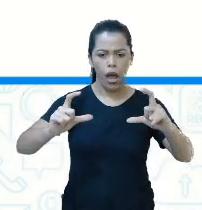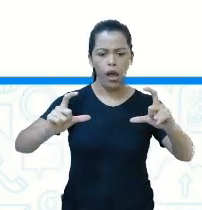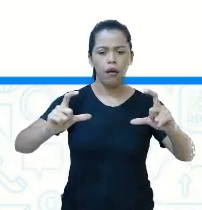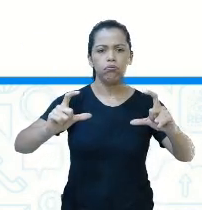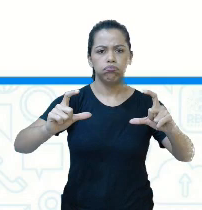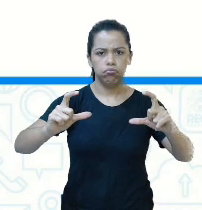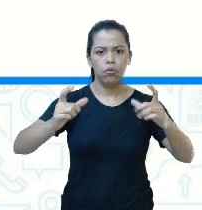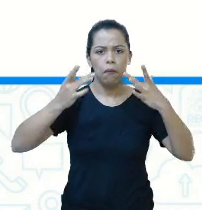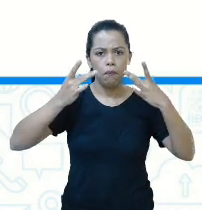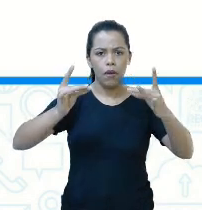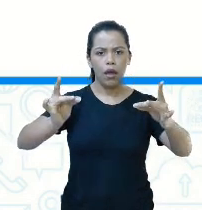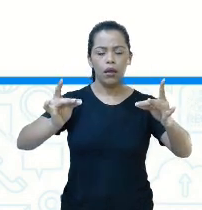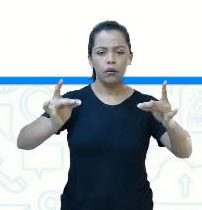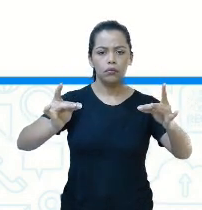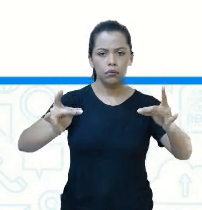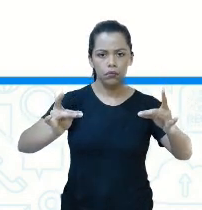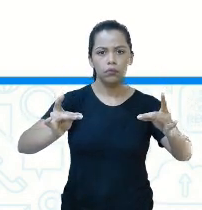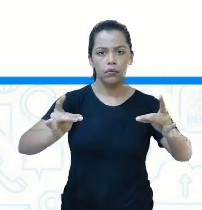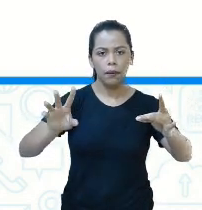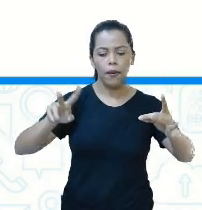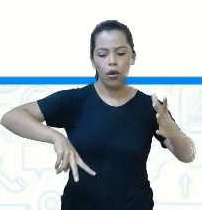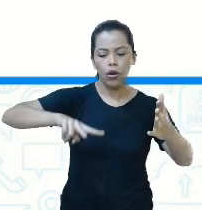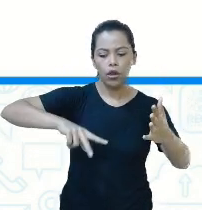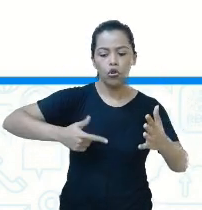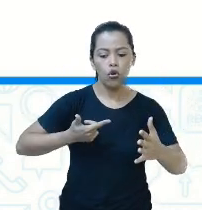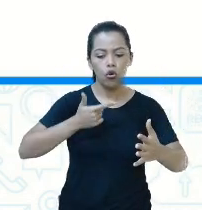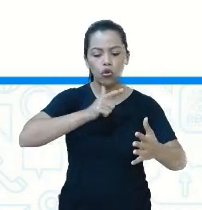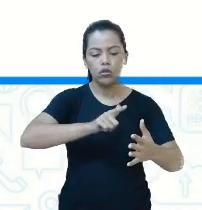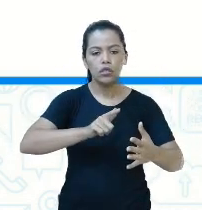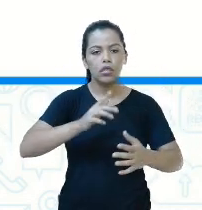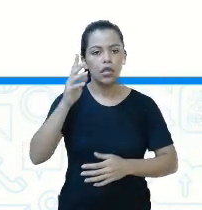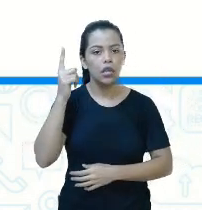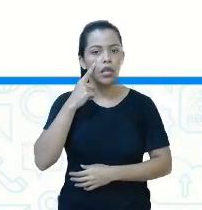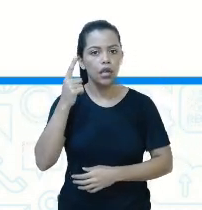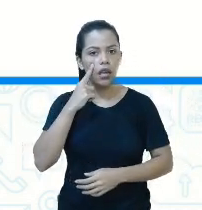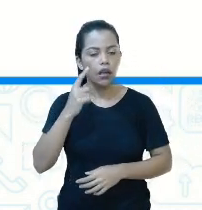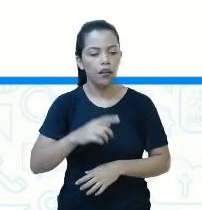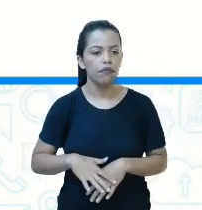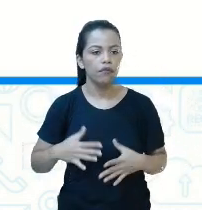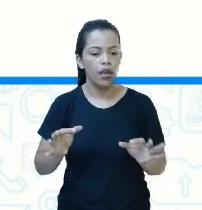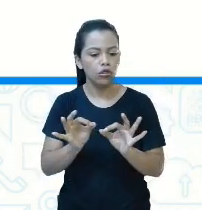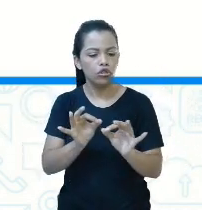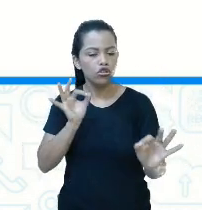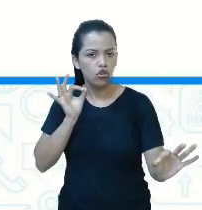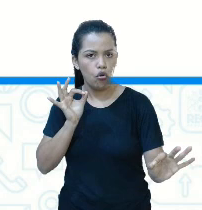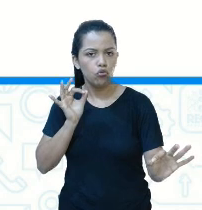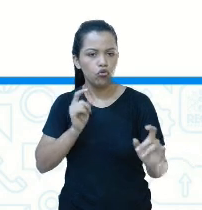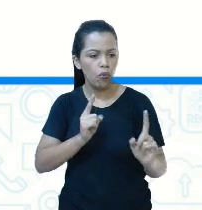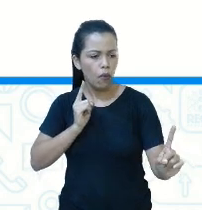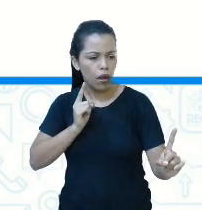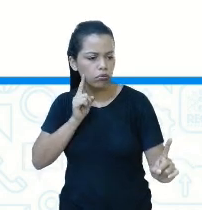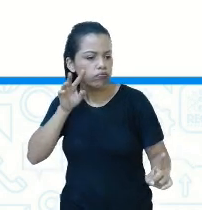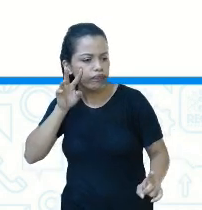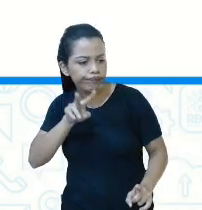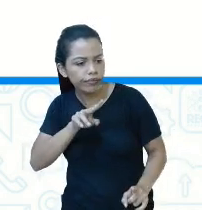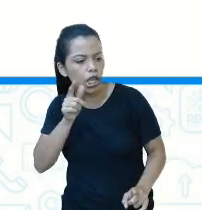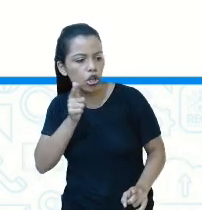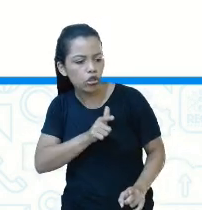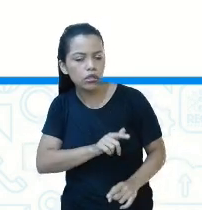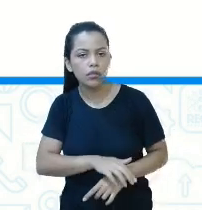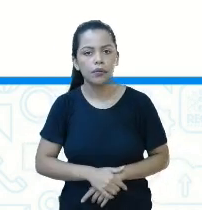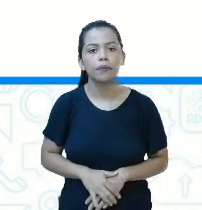bem destacada, né? Para que o leitor ele tenha uma visibilidade, que ele consiga ler mesmo com distância. Logo abaixo nós temos